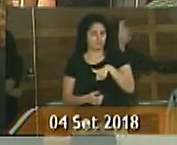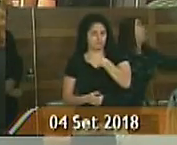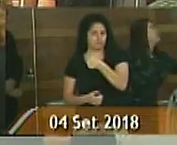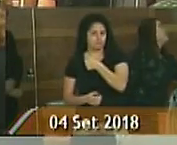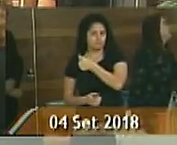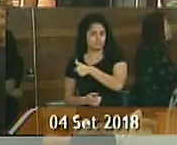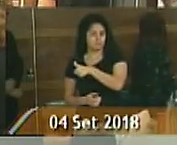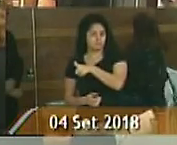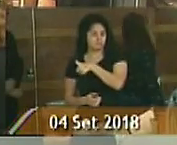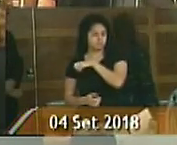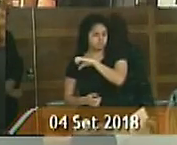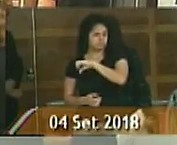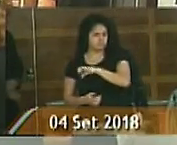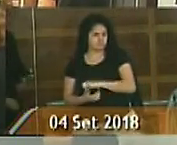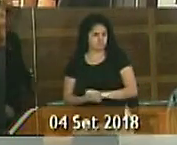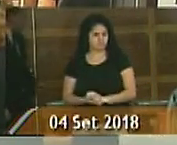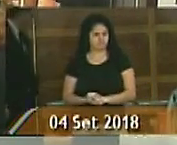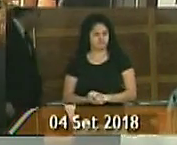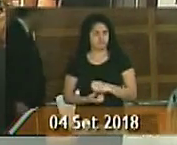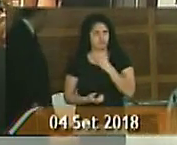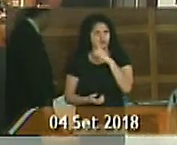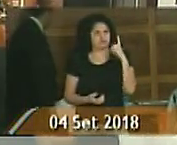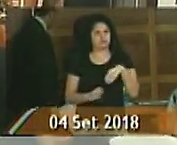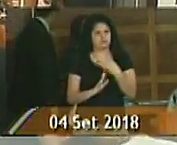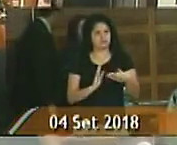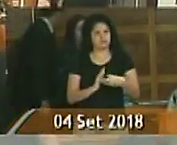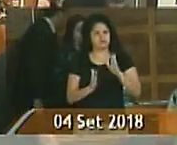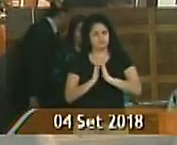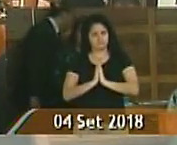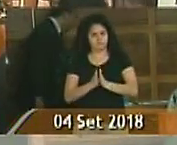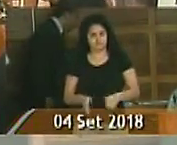1:9. Bom dia a todos. Amém.